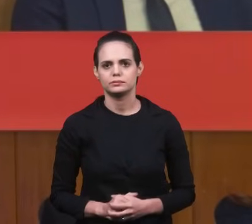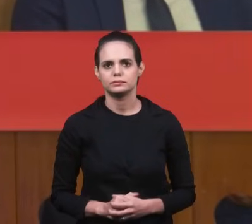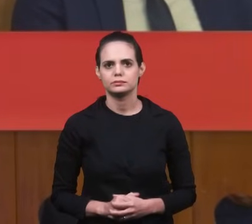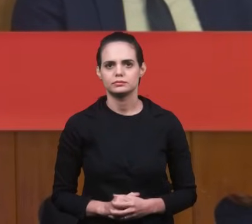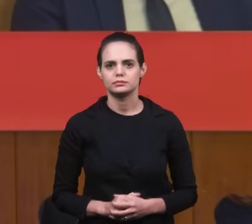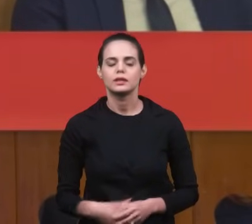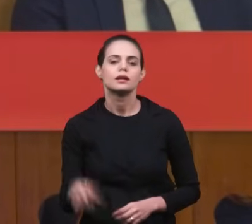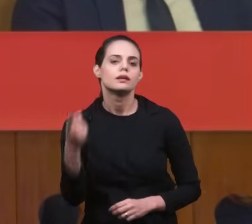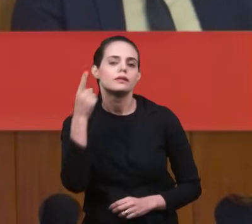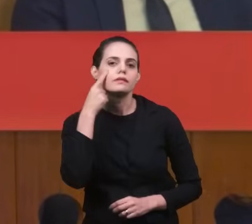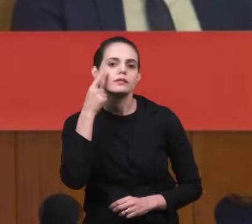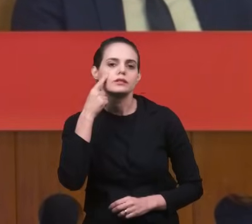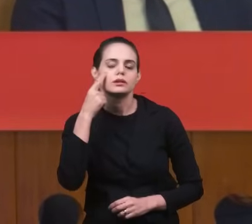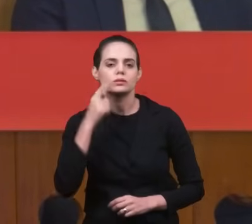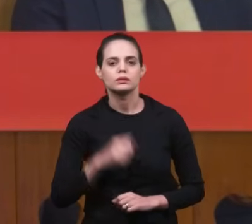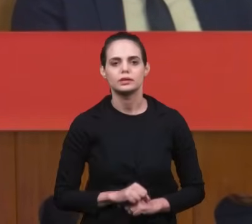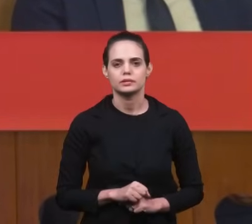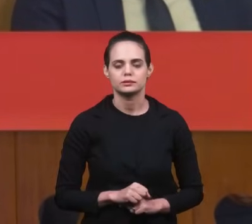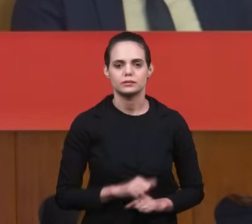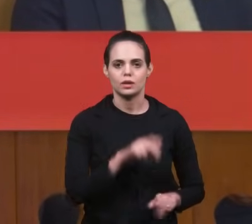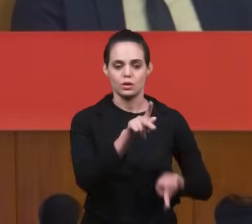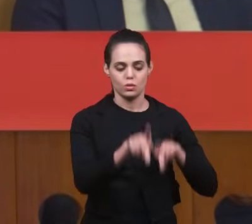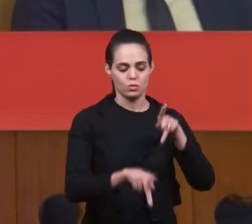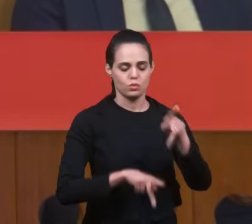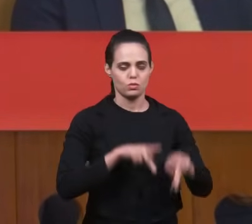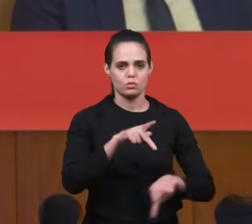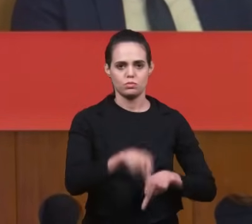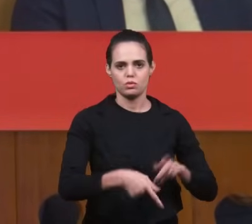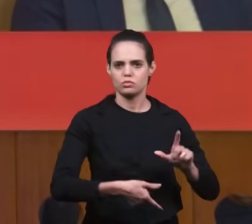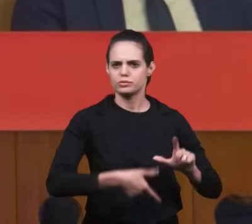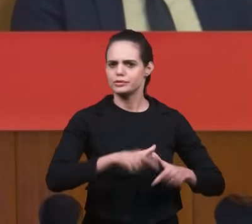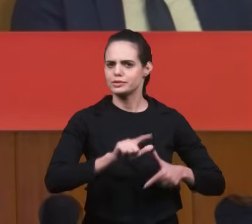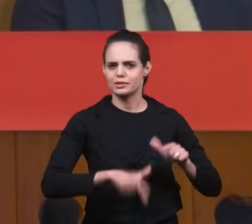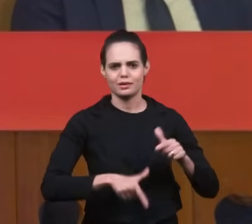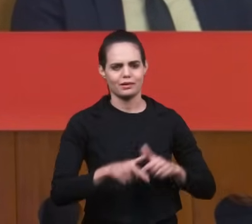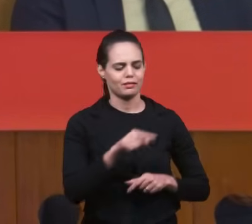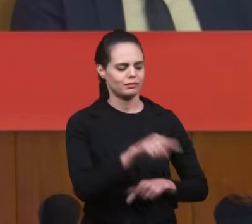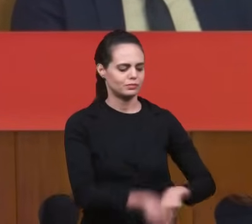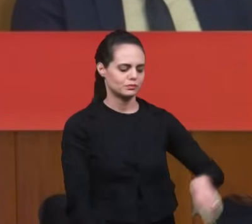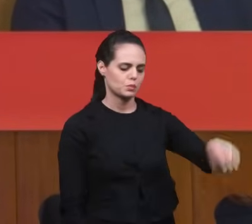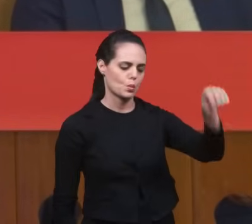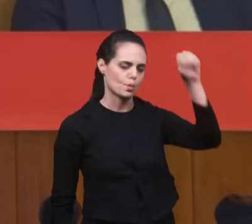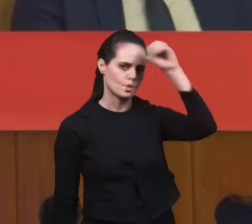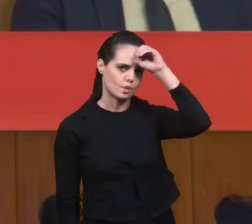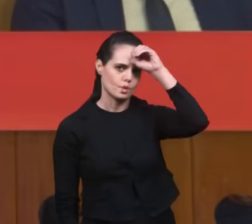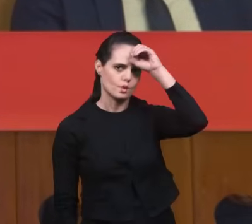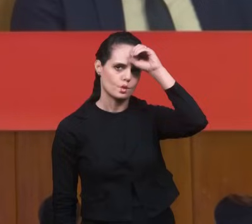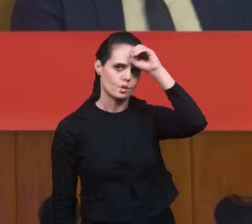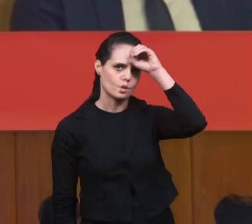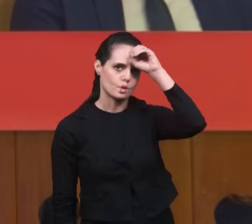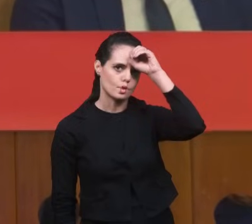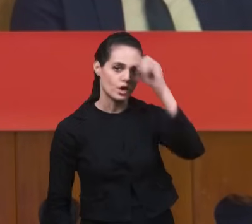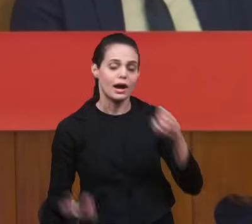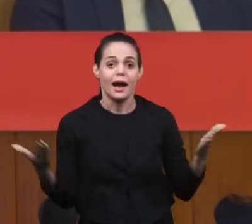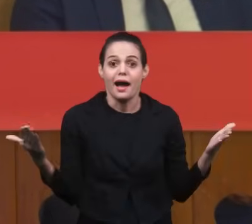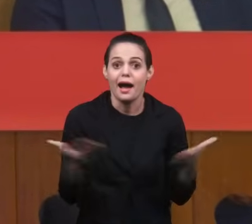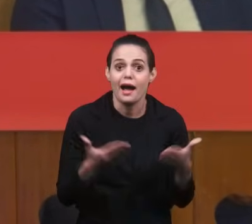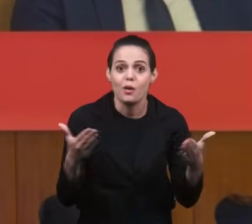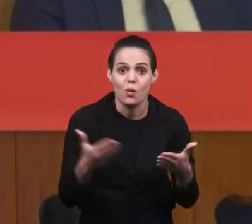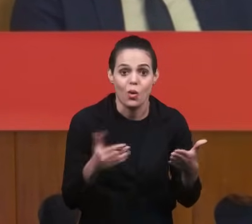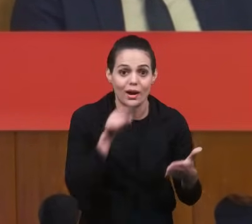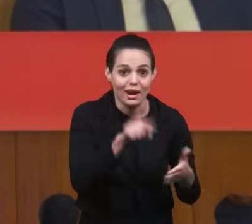Vejam, Israel não sabe disso, e eu estou passando agora para Israel. Ouve